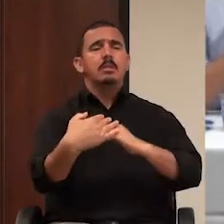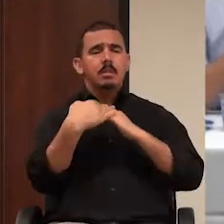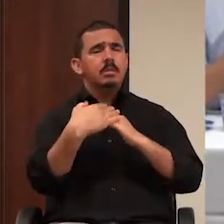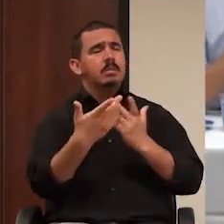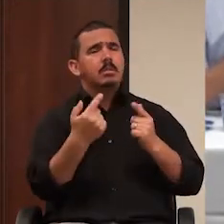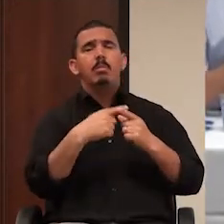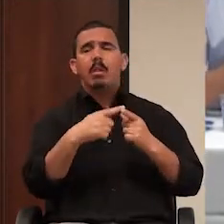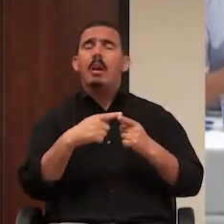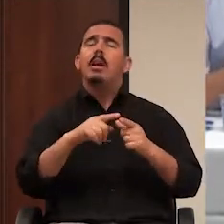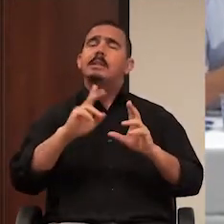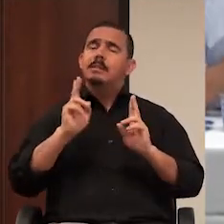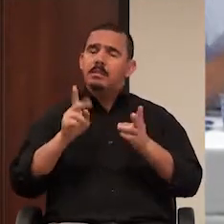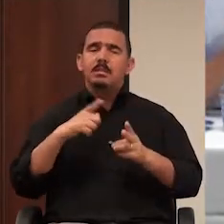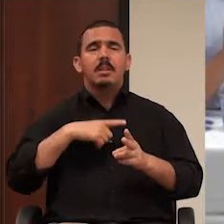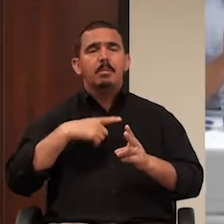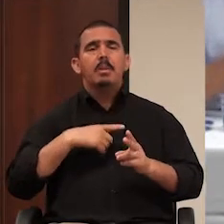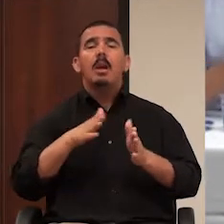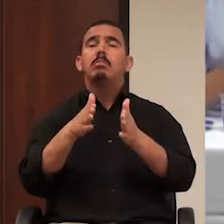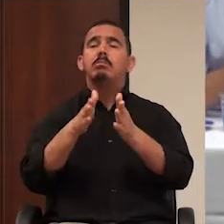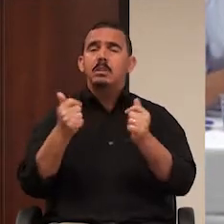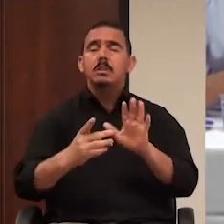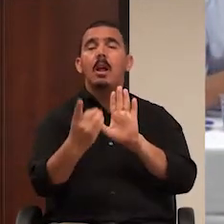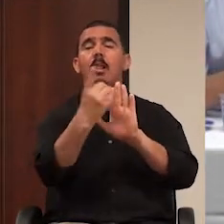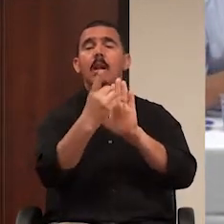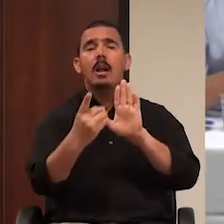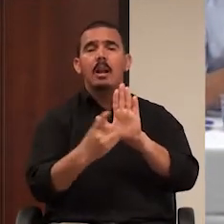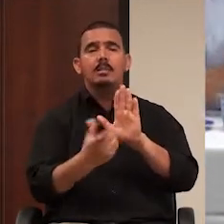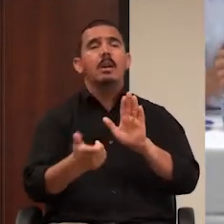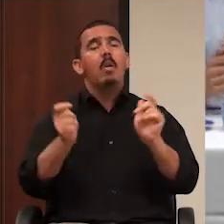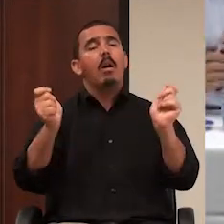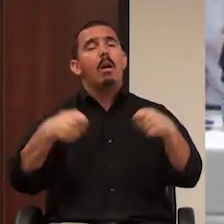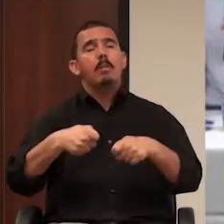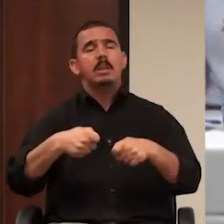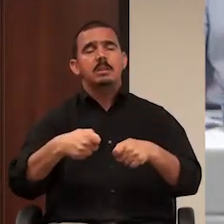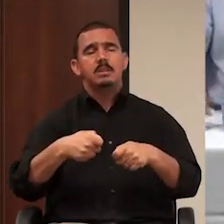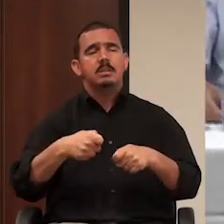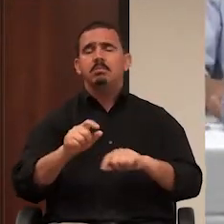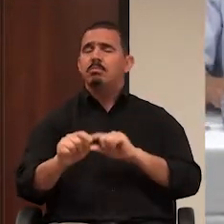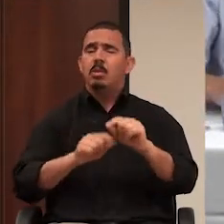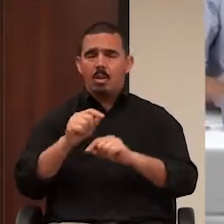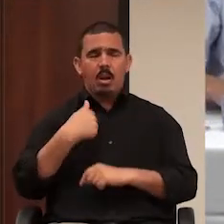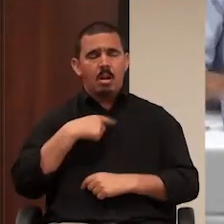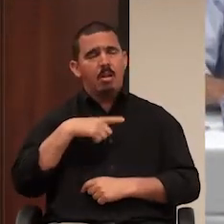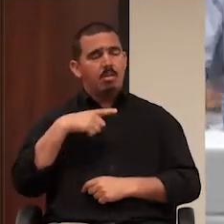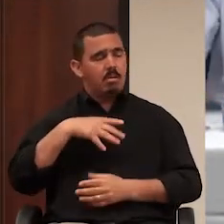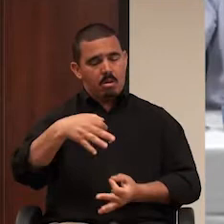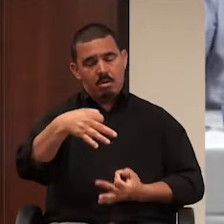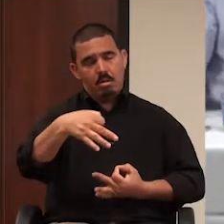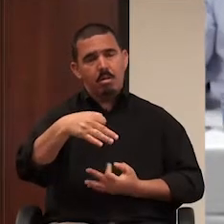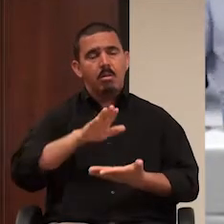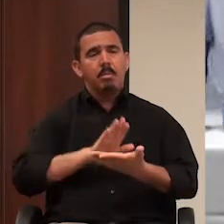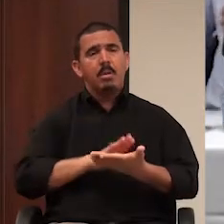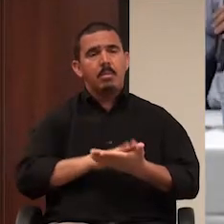a declaração da interdição. Por algum serviço público, inclusive, né? Eu tenho aqui uma